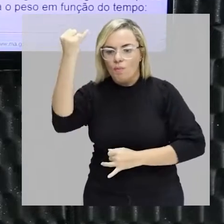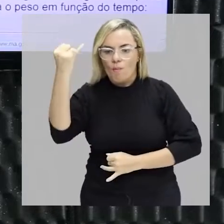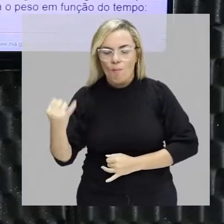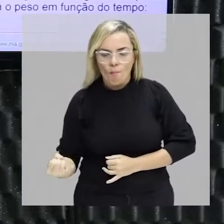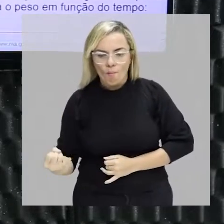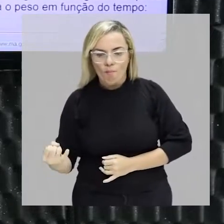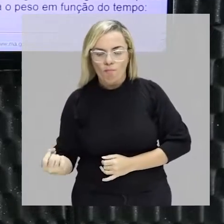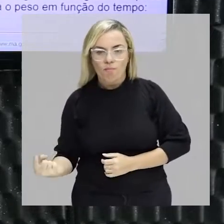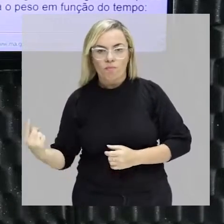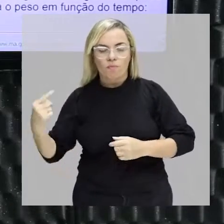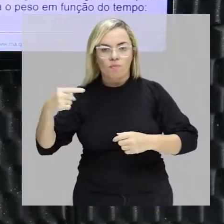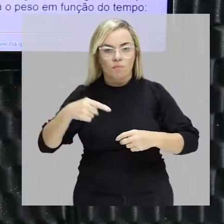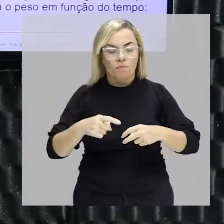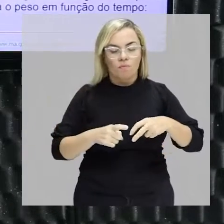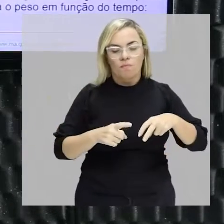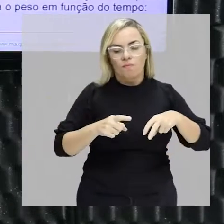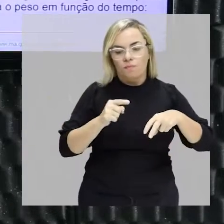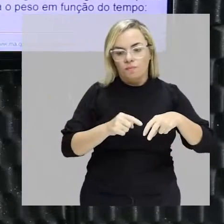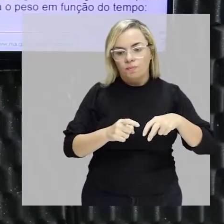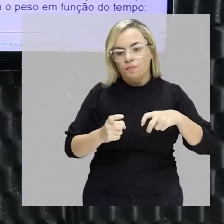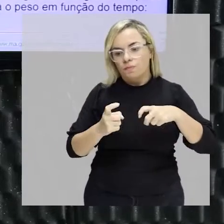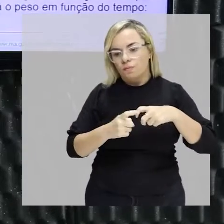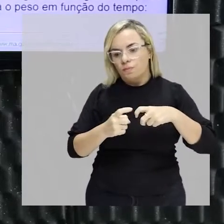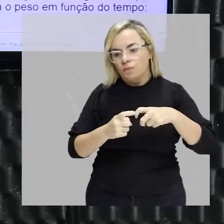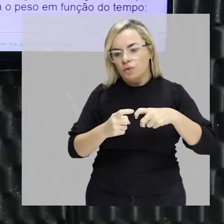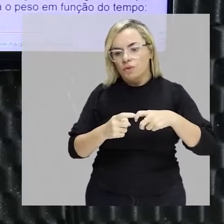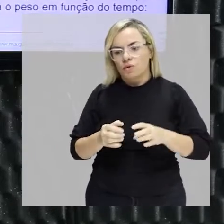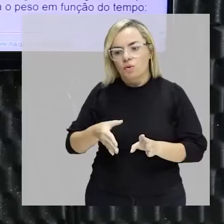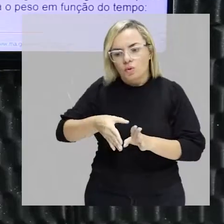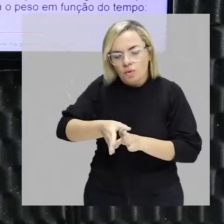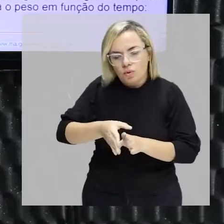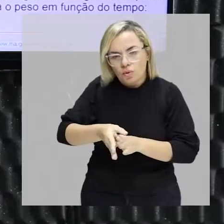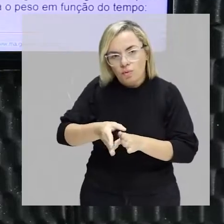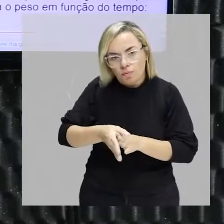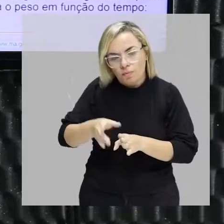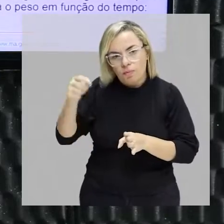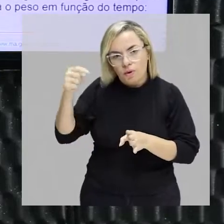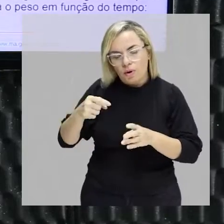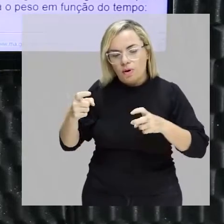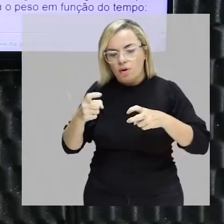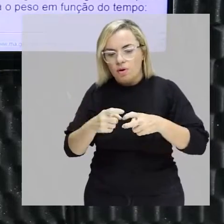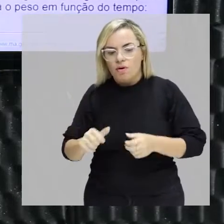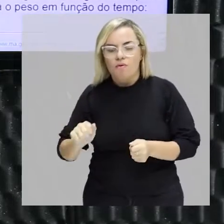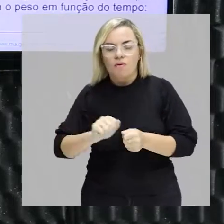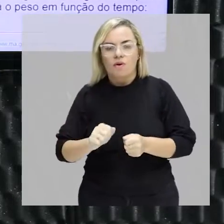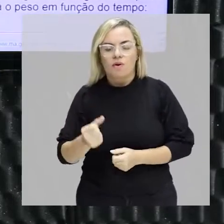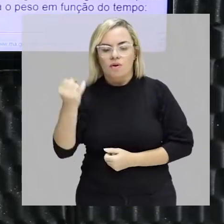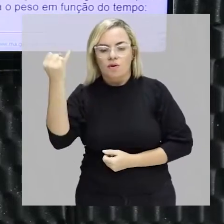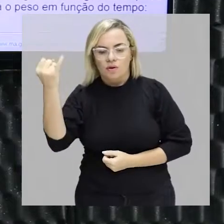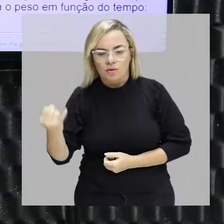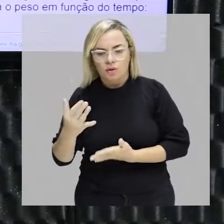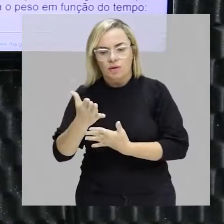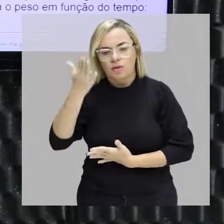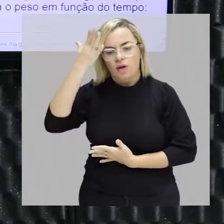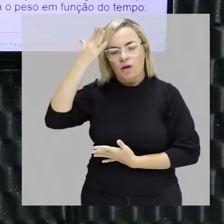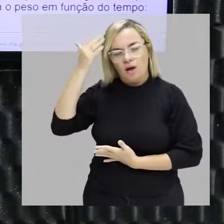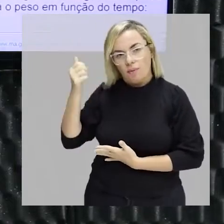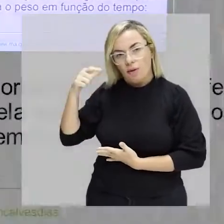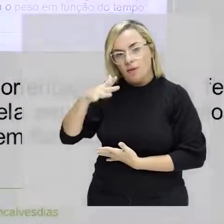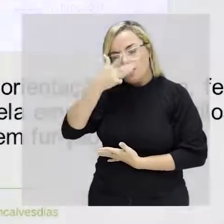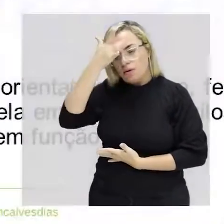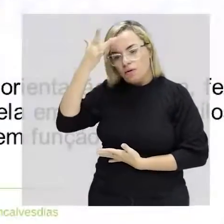precisava emagrecer foi ao médico e, sob orientação médica, fez um regime. Sabendo que o peso da pessoa era